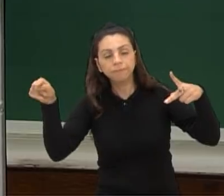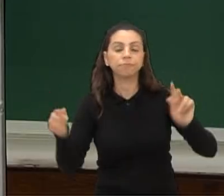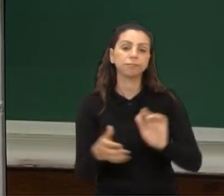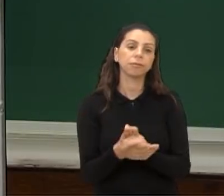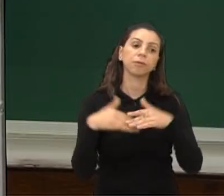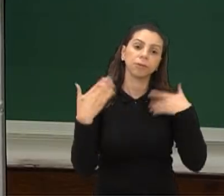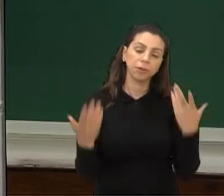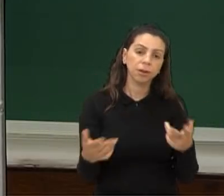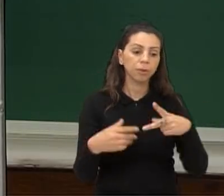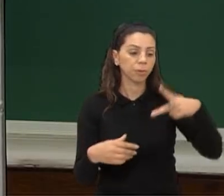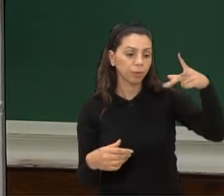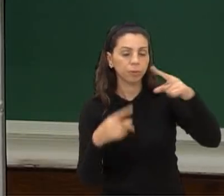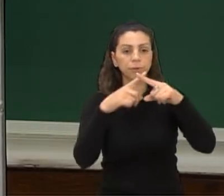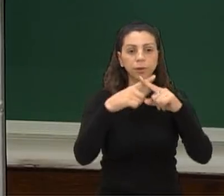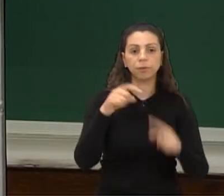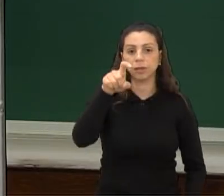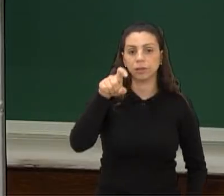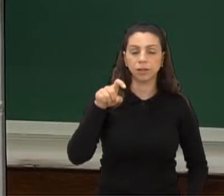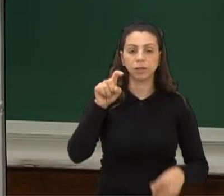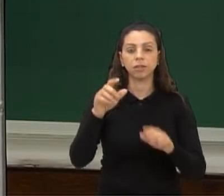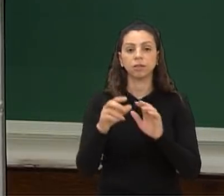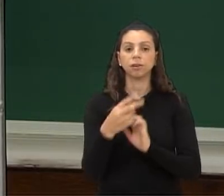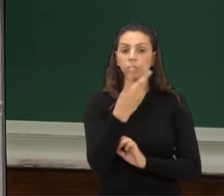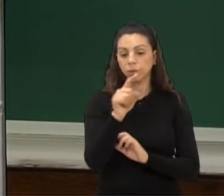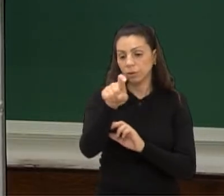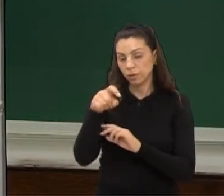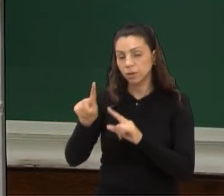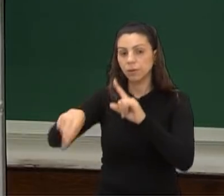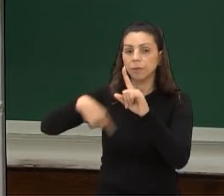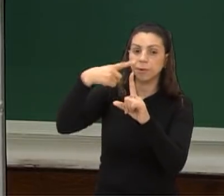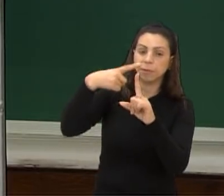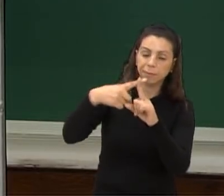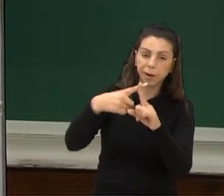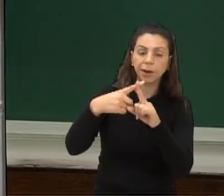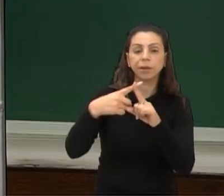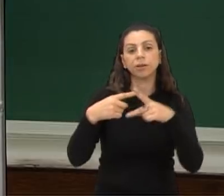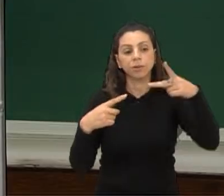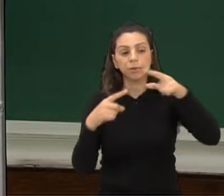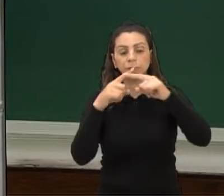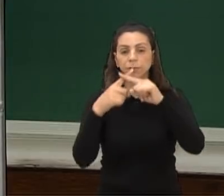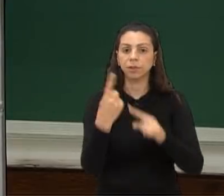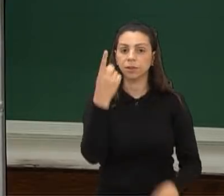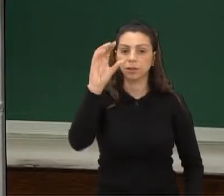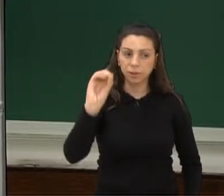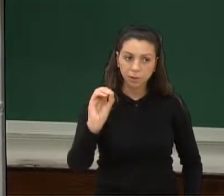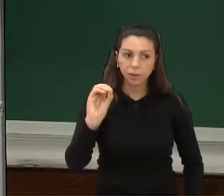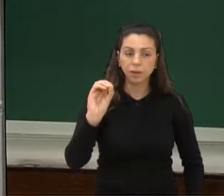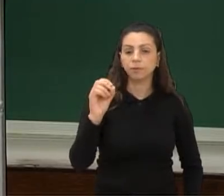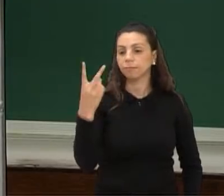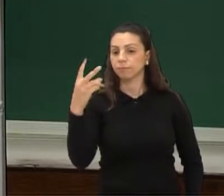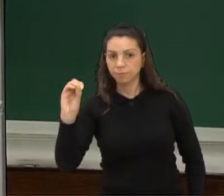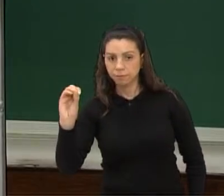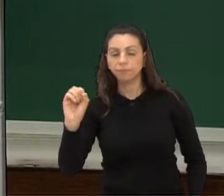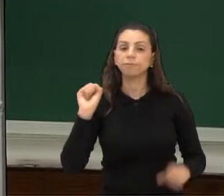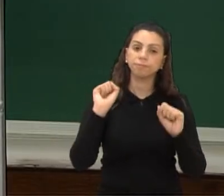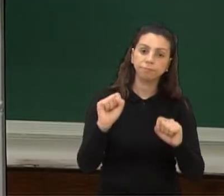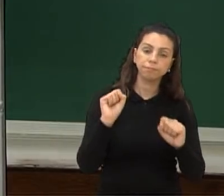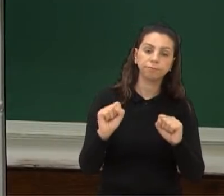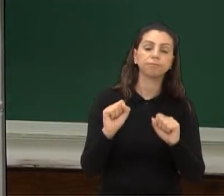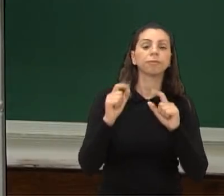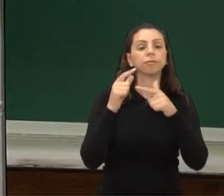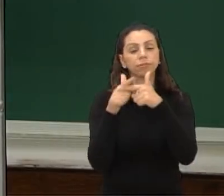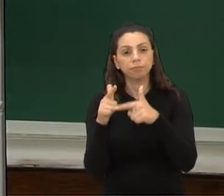distributiva. Porque esse 2 que está na frente do parênteses, ele está multiplicando todo